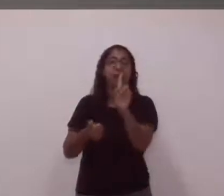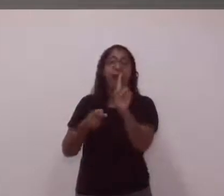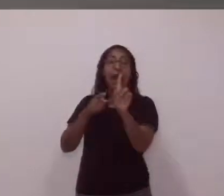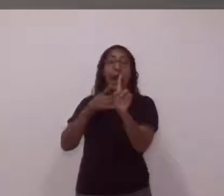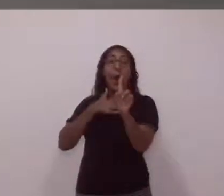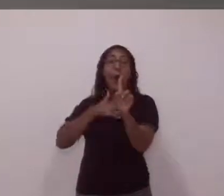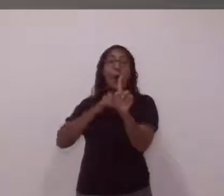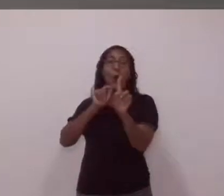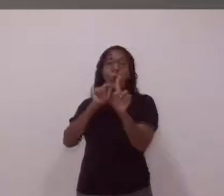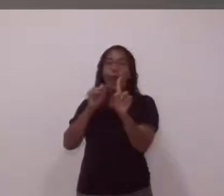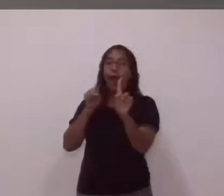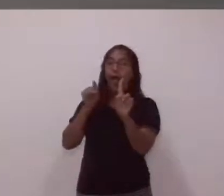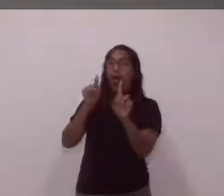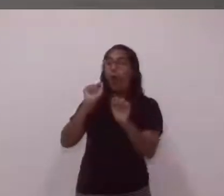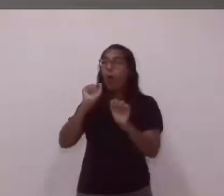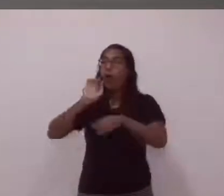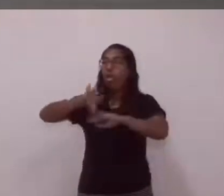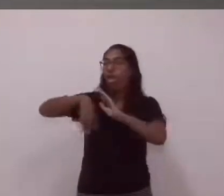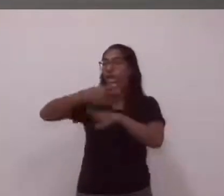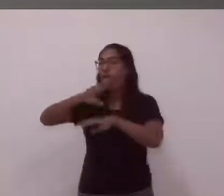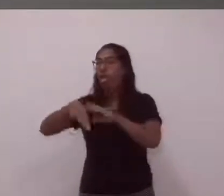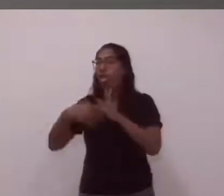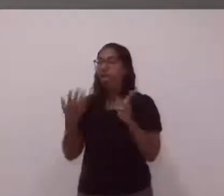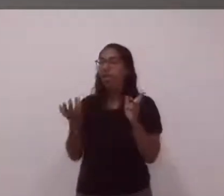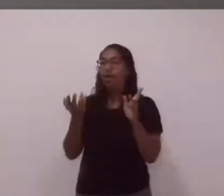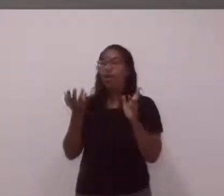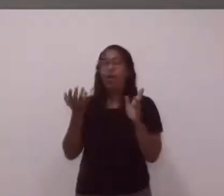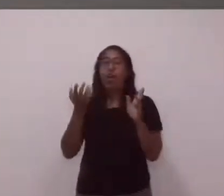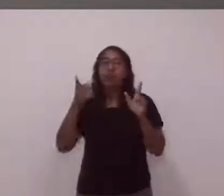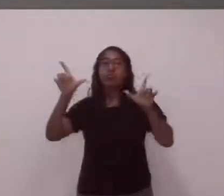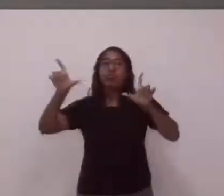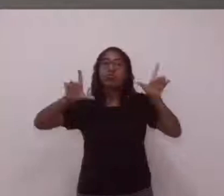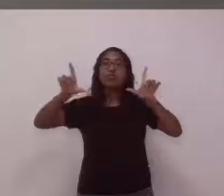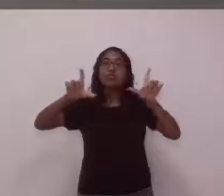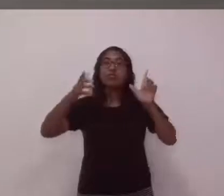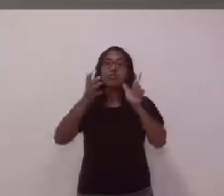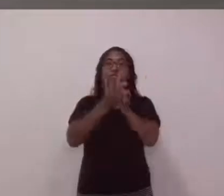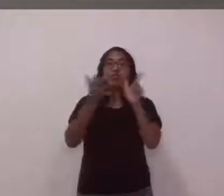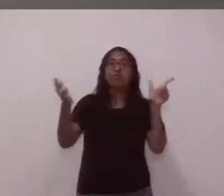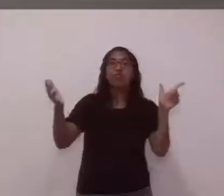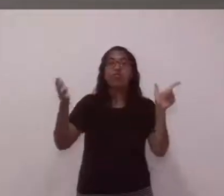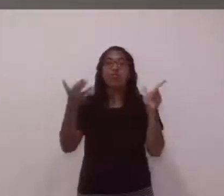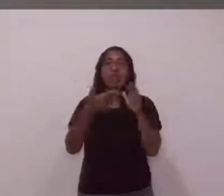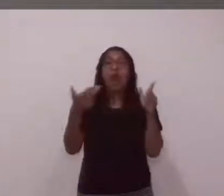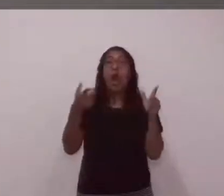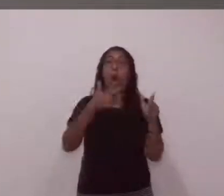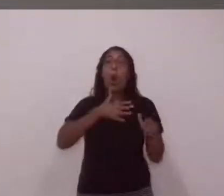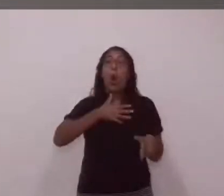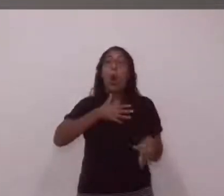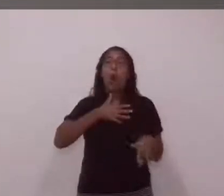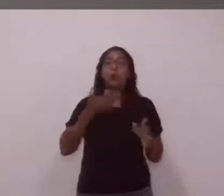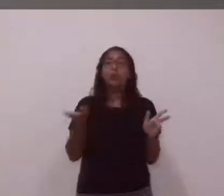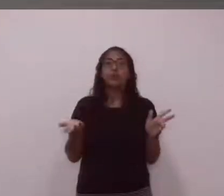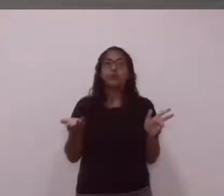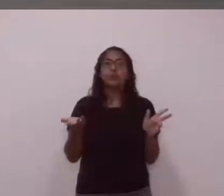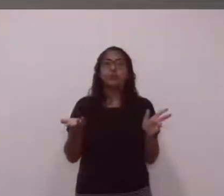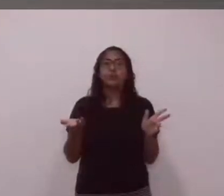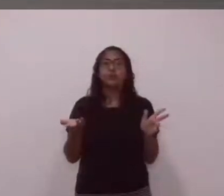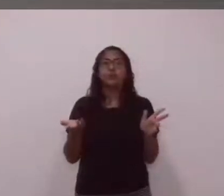gosta de ver quando é postada uma coisa de luta aí gosta de ver